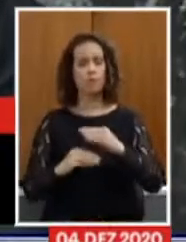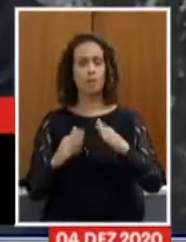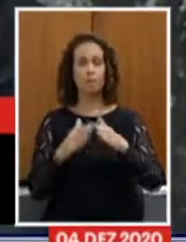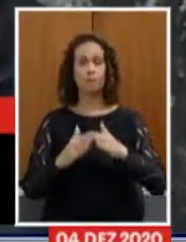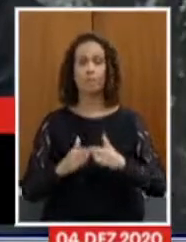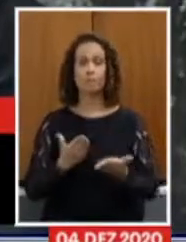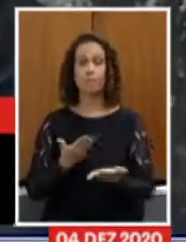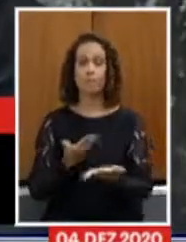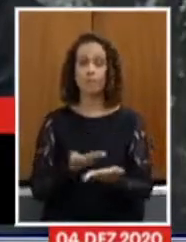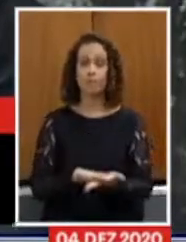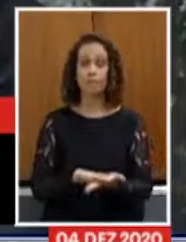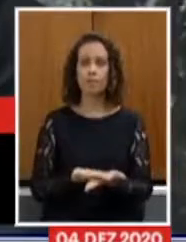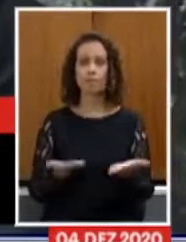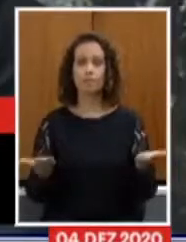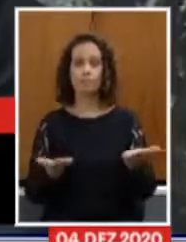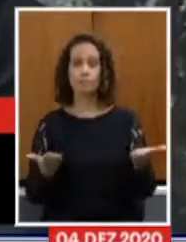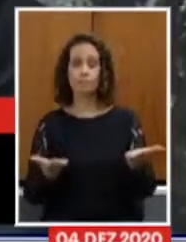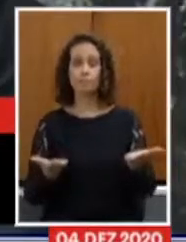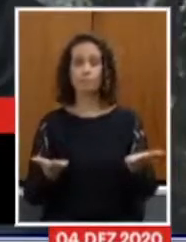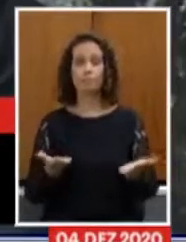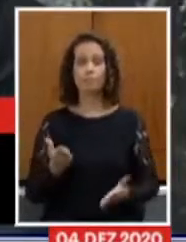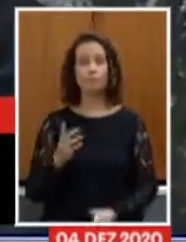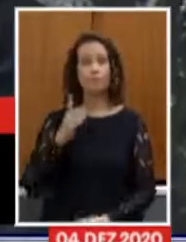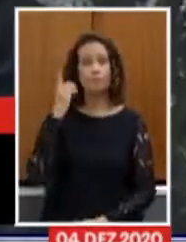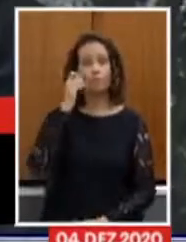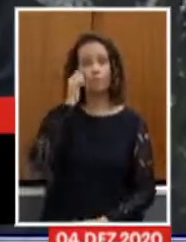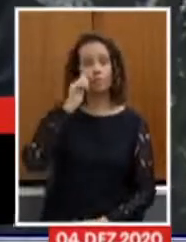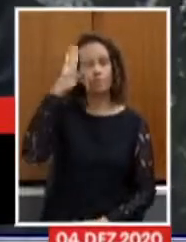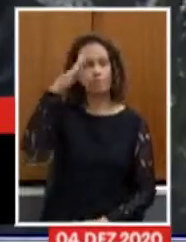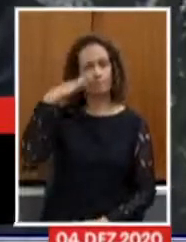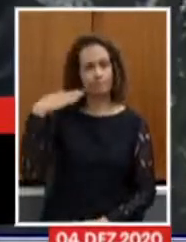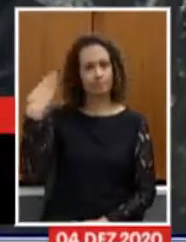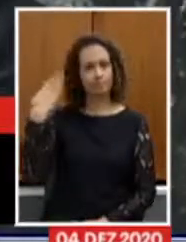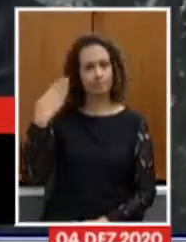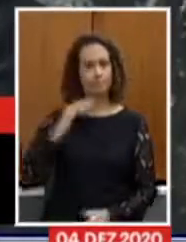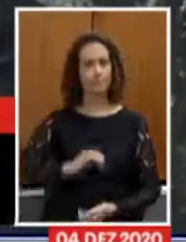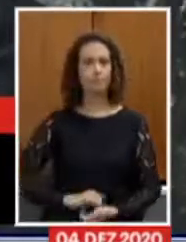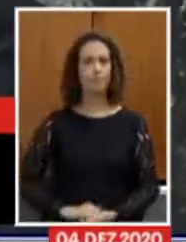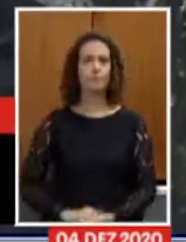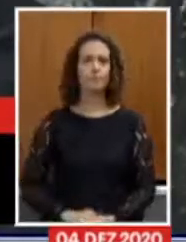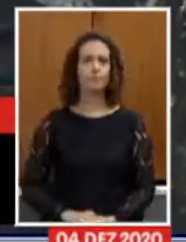votação, deputada Beatriz Cerqueira.